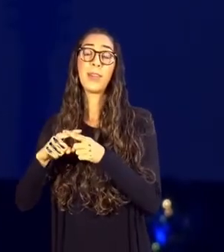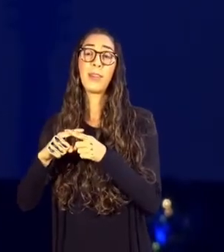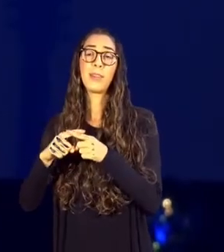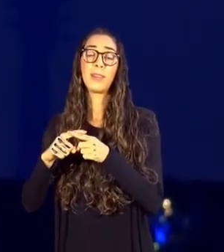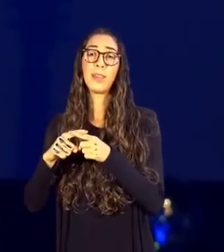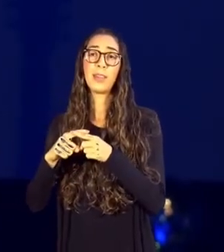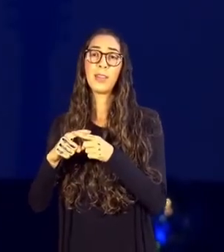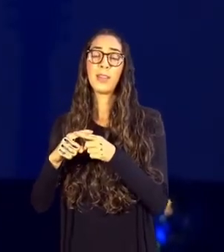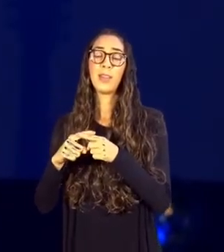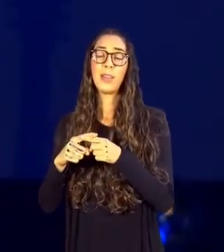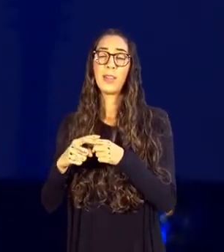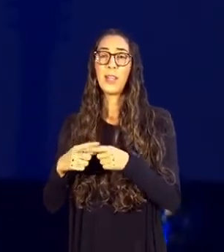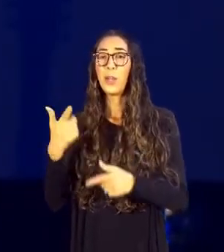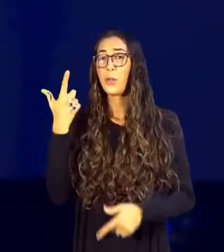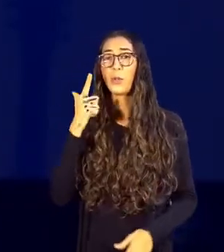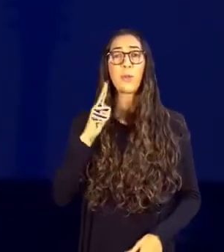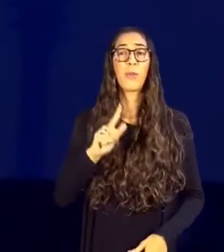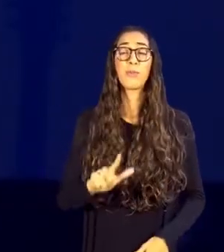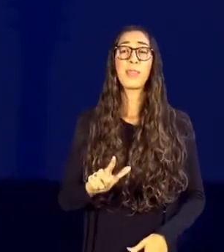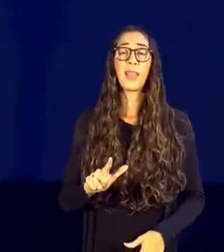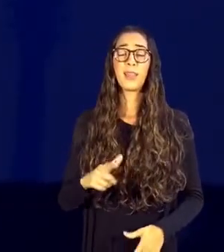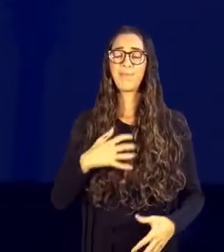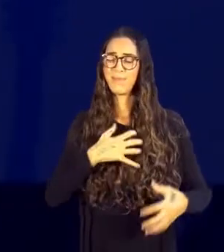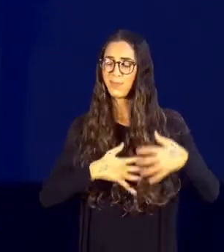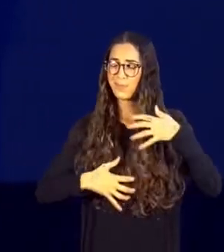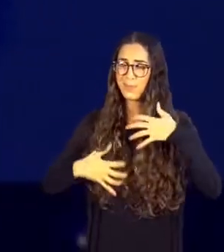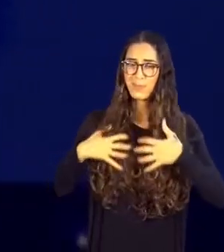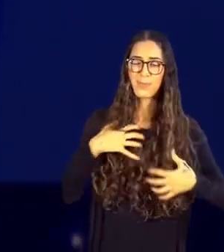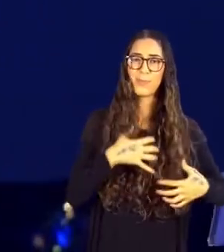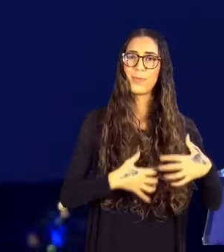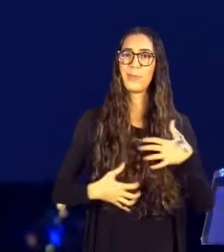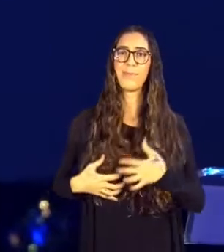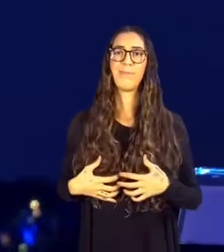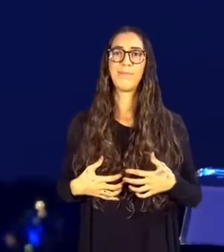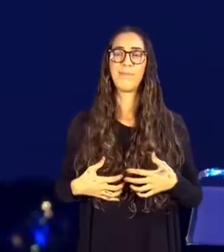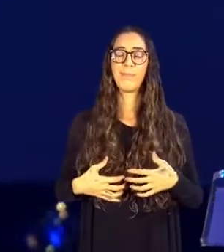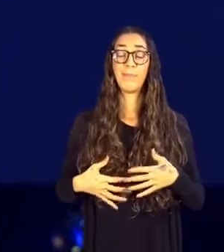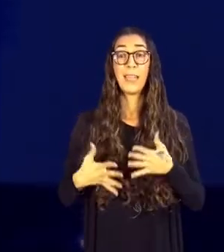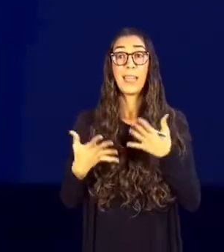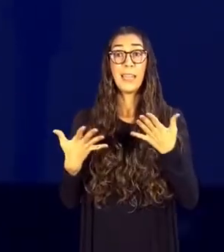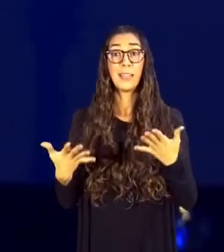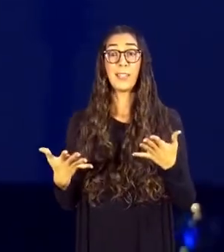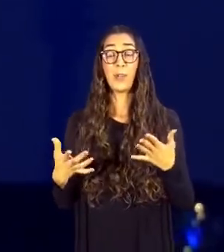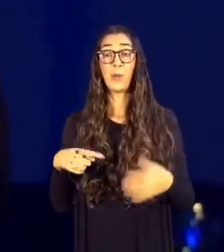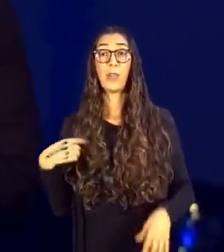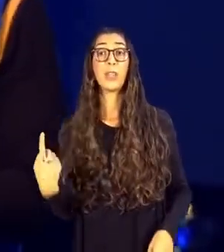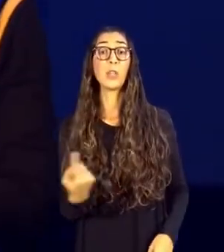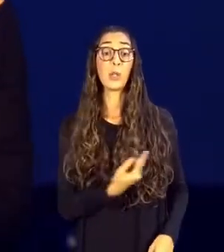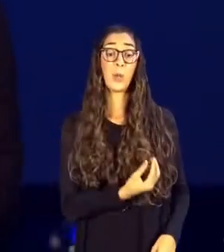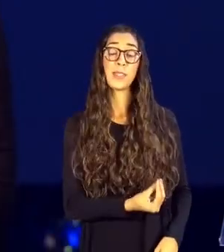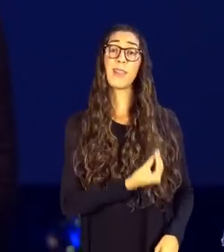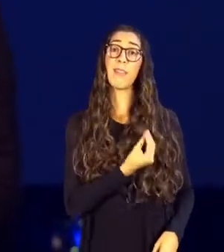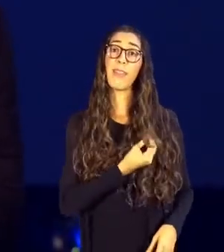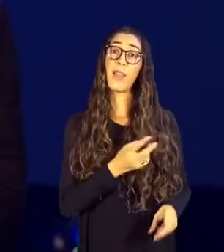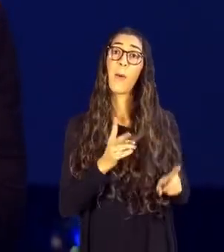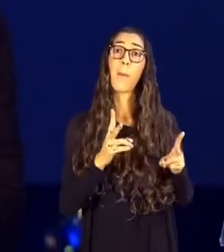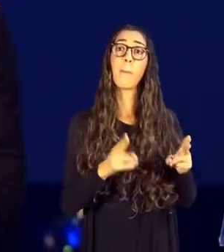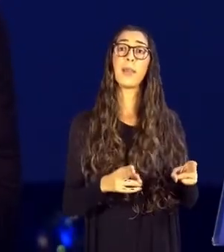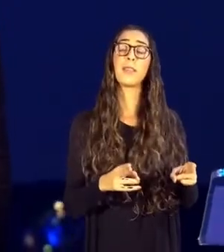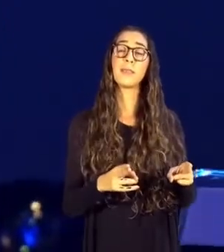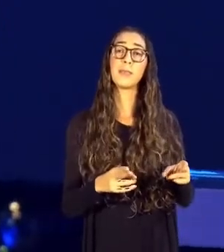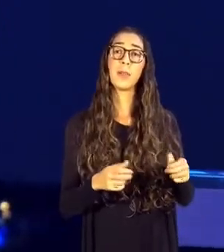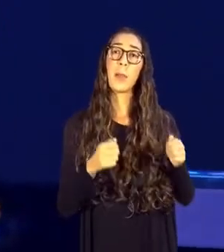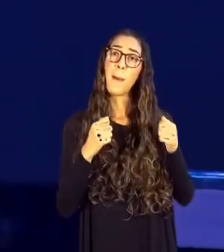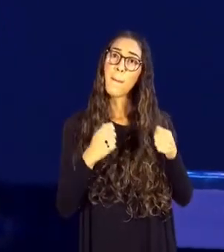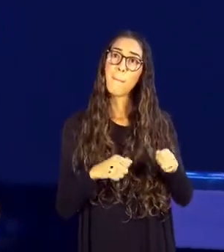Então, na nossa vida, a gente tem que ter uma esperança verdadeira em Deus. Então, o que a gente está fazendo aqui? A gente está brincando